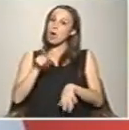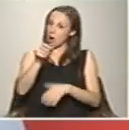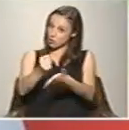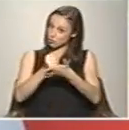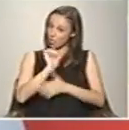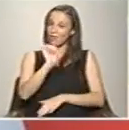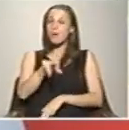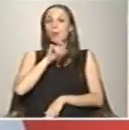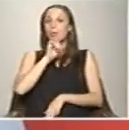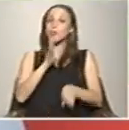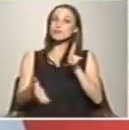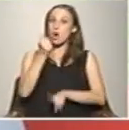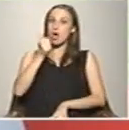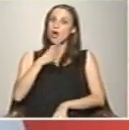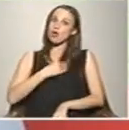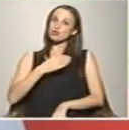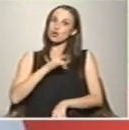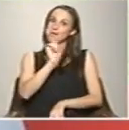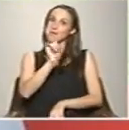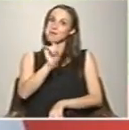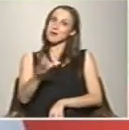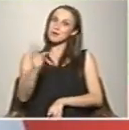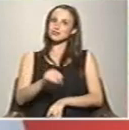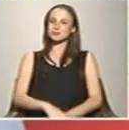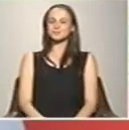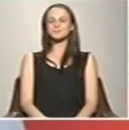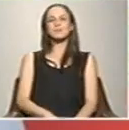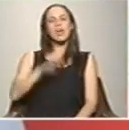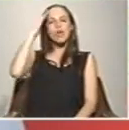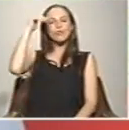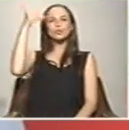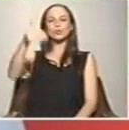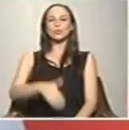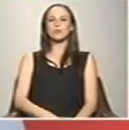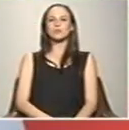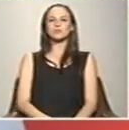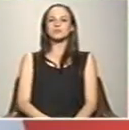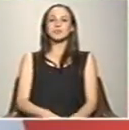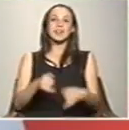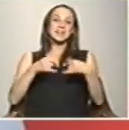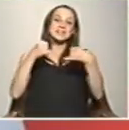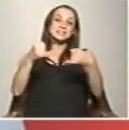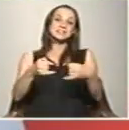ser que consiga superá-los. Futuro. Uma coisa que vem a seguir ao presente.